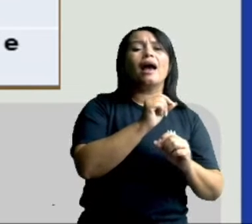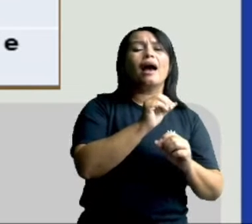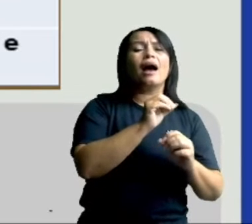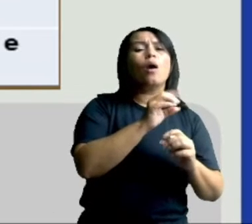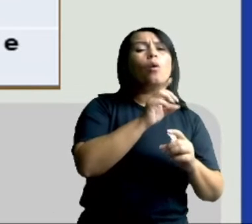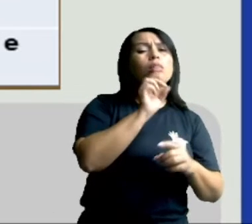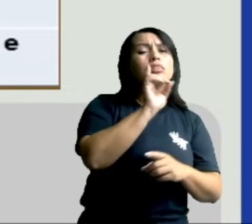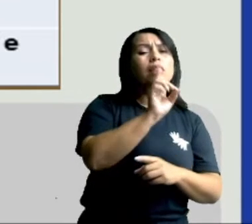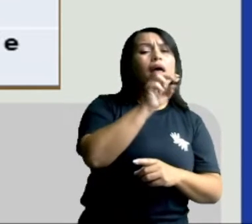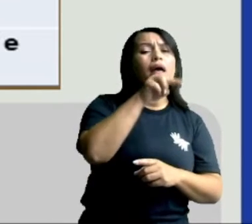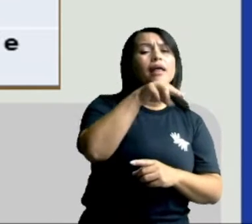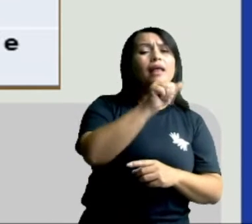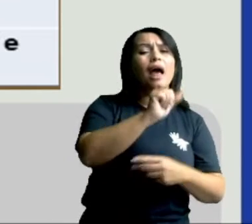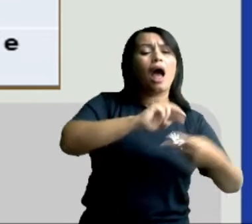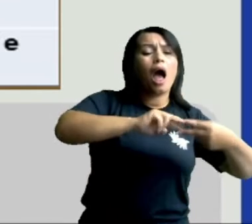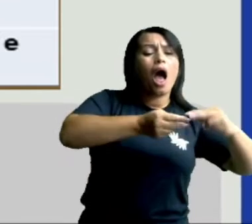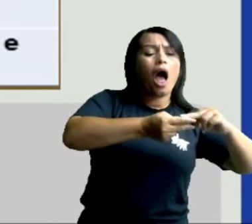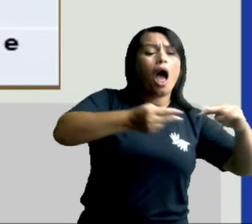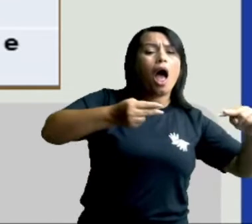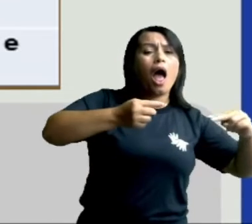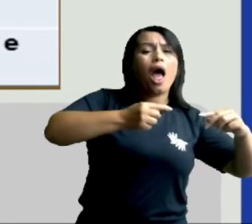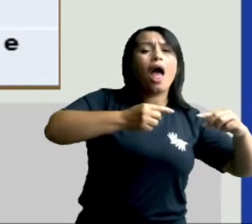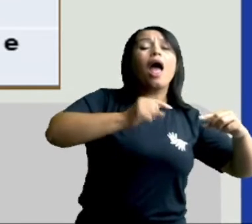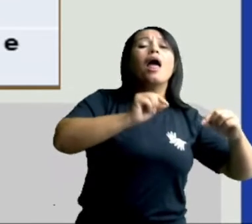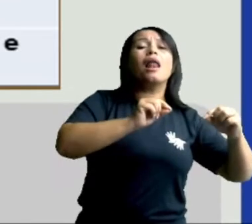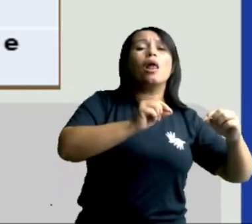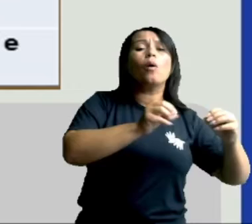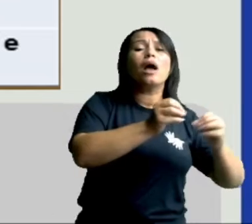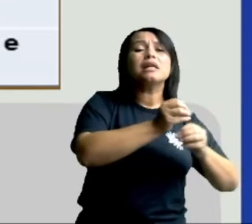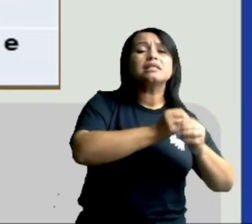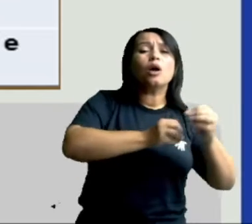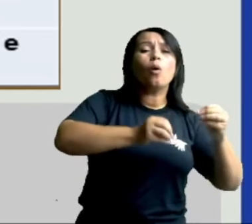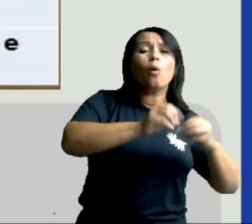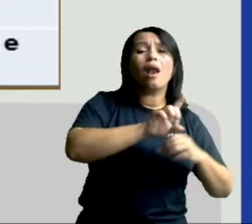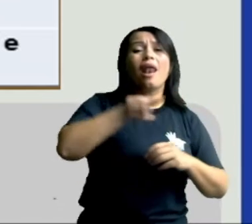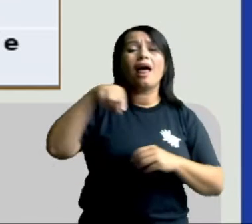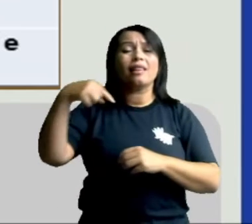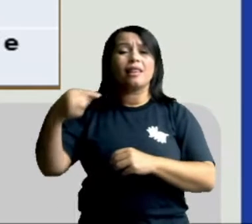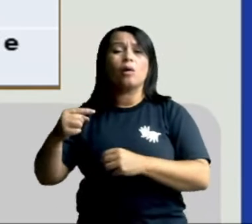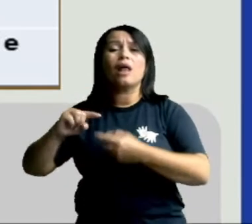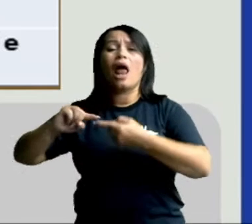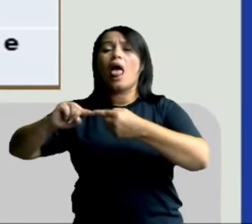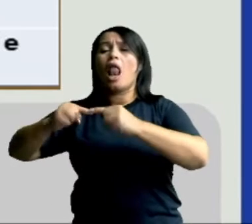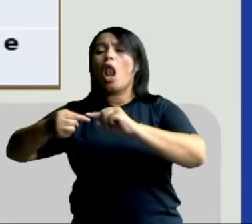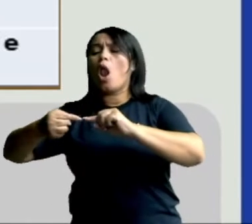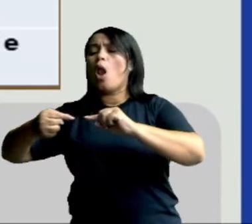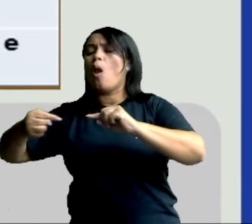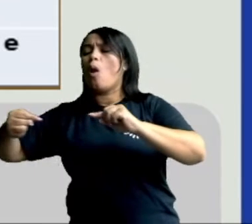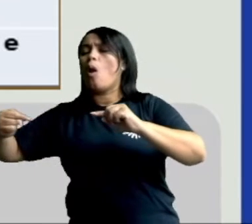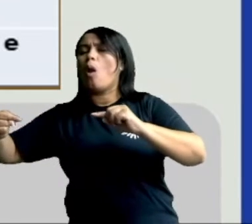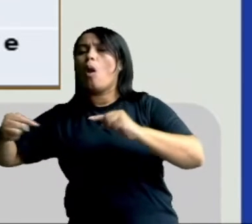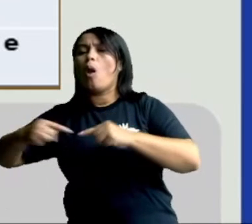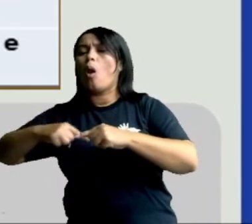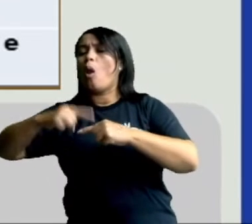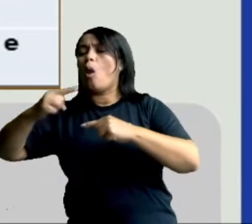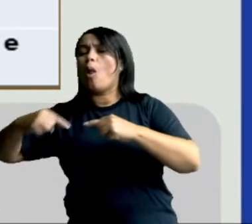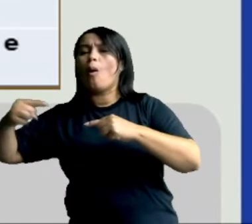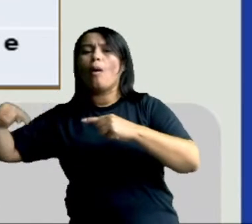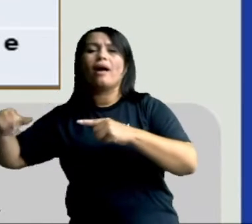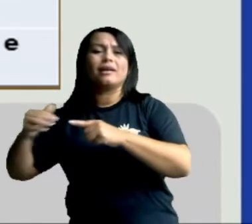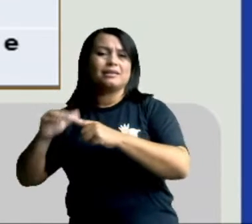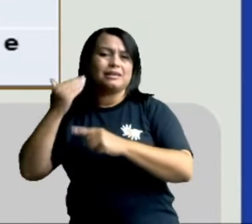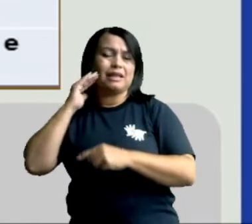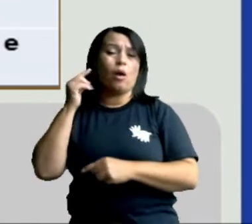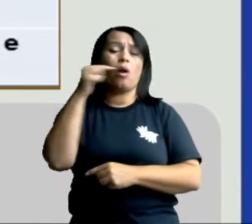circular. Já na eucarionte, a molécula de DNA ela é longa e filamentar. Na procarionte, a reprodução